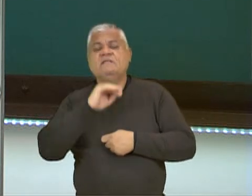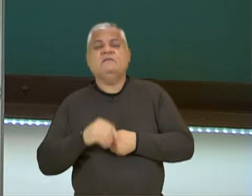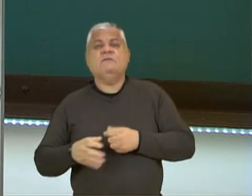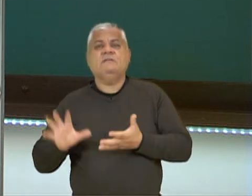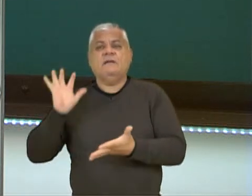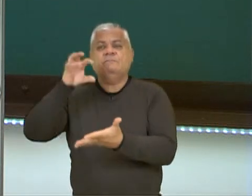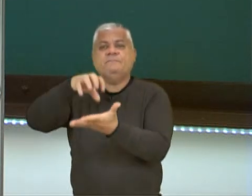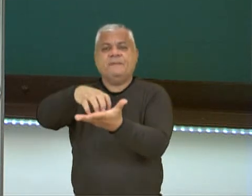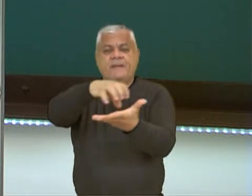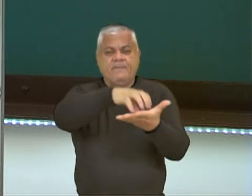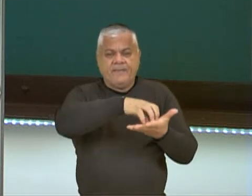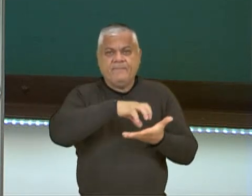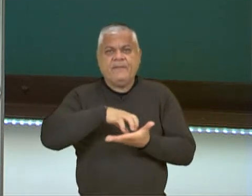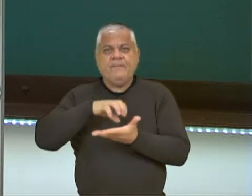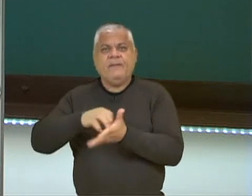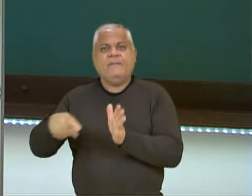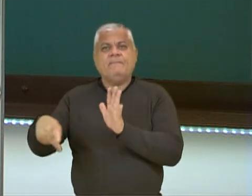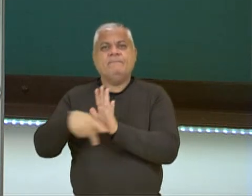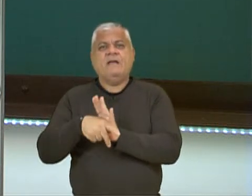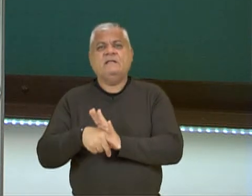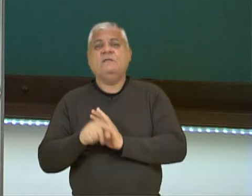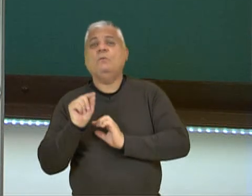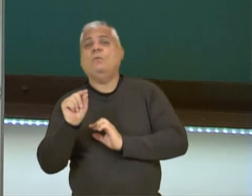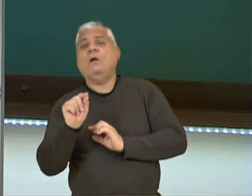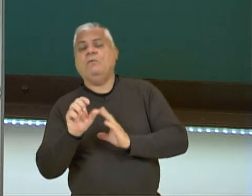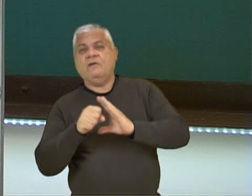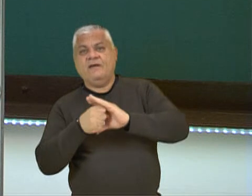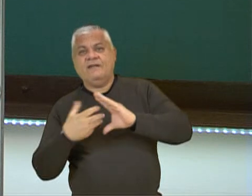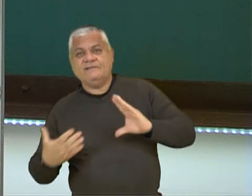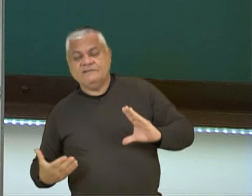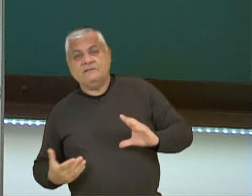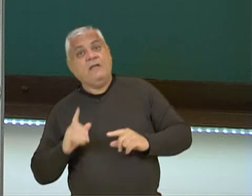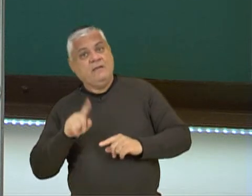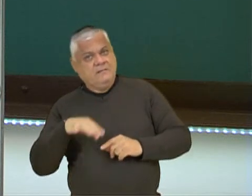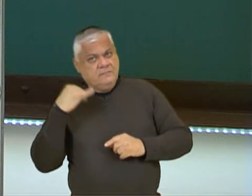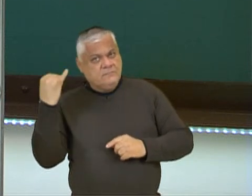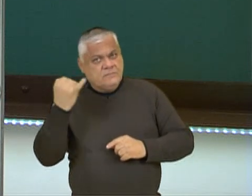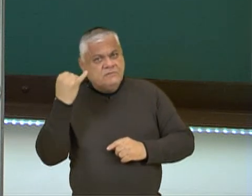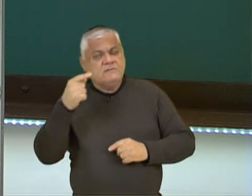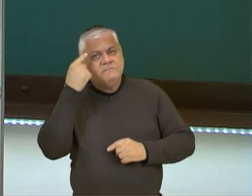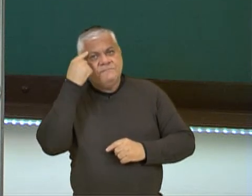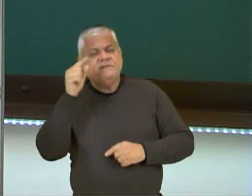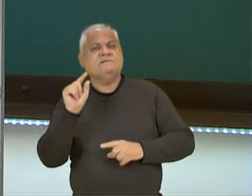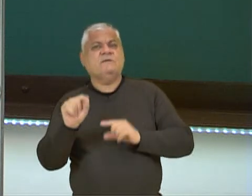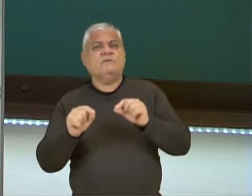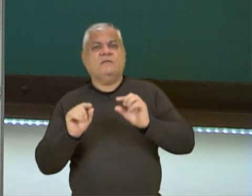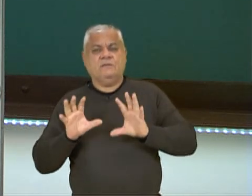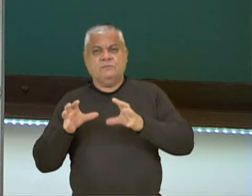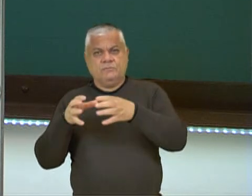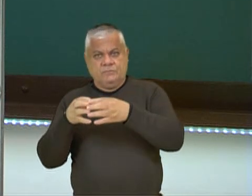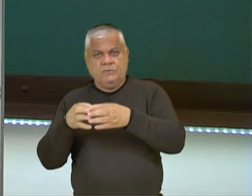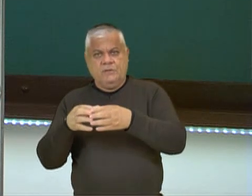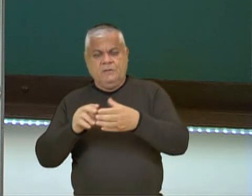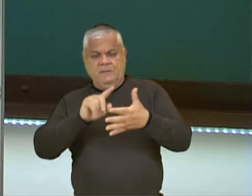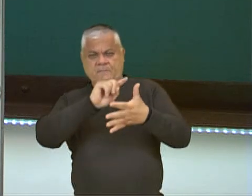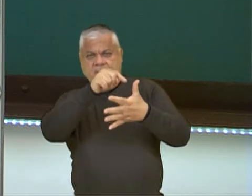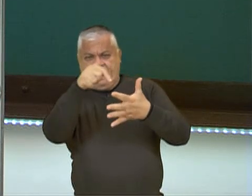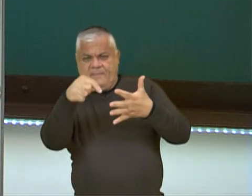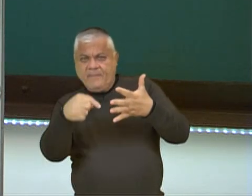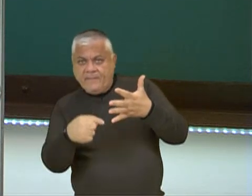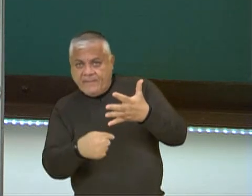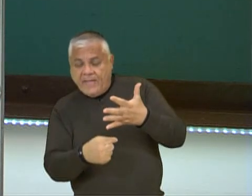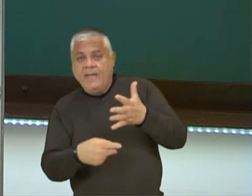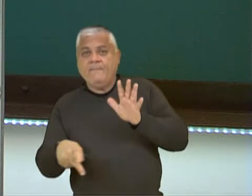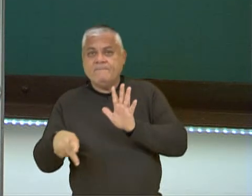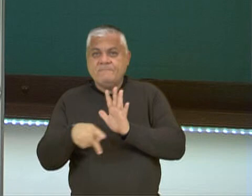faz parte, que características estão relacionadas a ele? Então, é importantíssimo pensar que esse conjunto de coisas